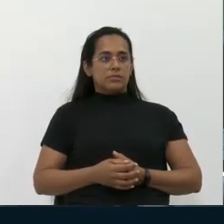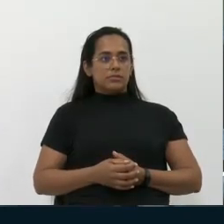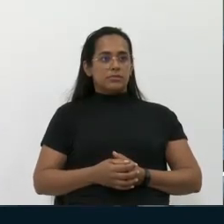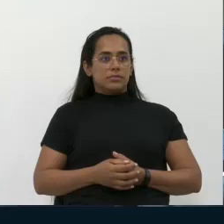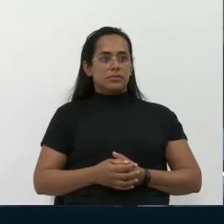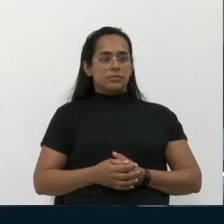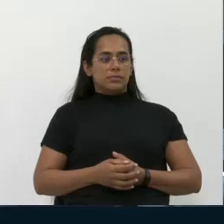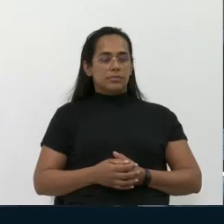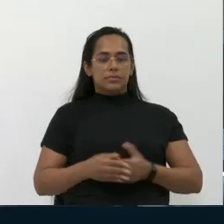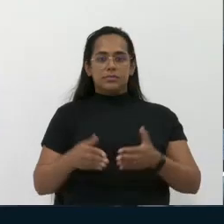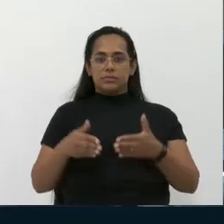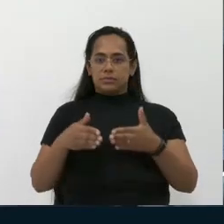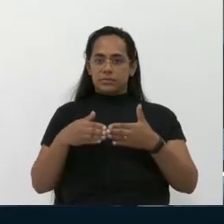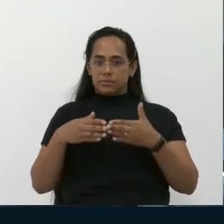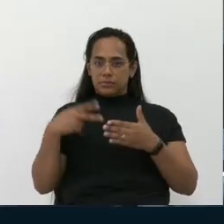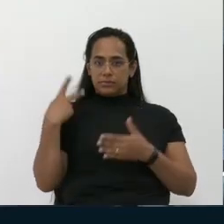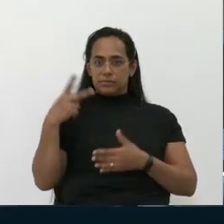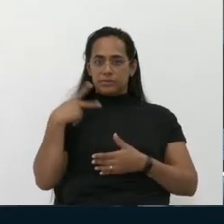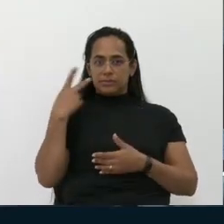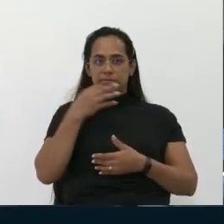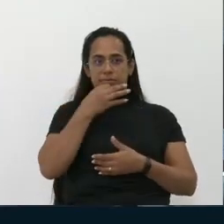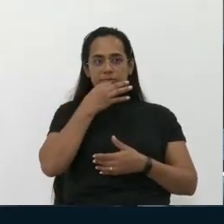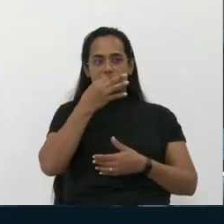Por favor, vereadora, com a palavra.